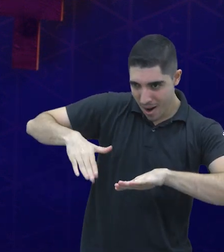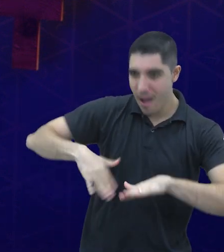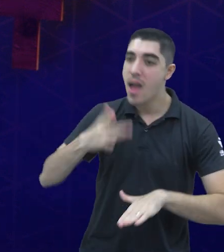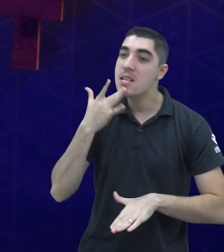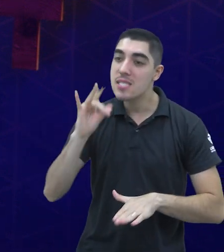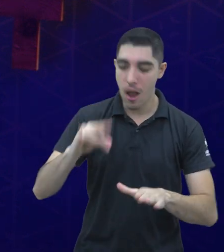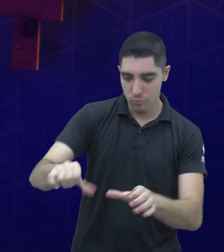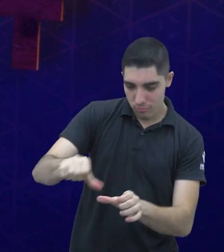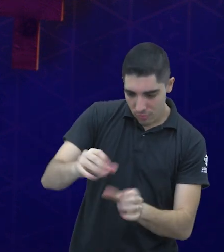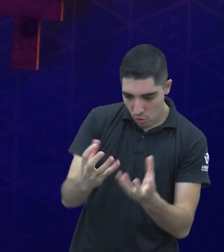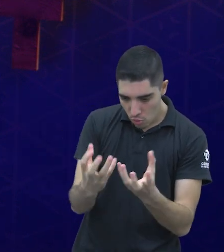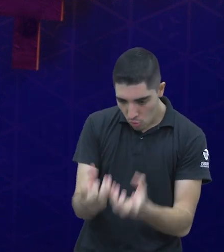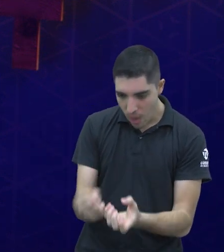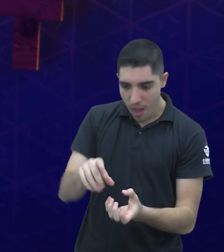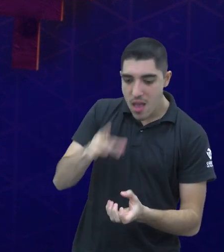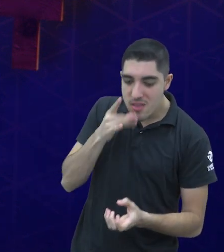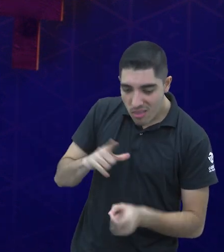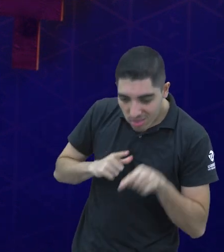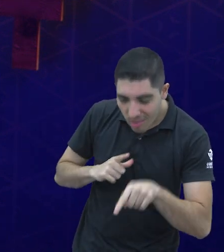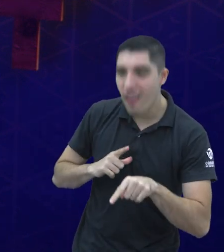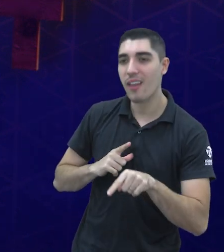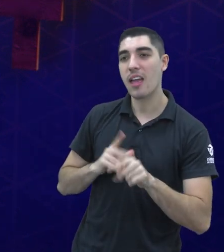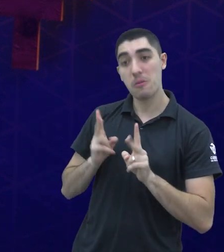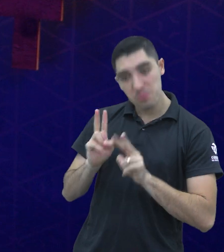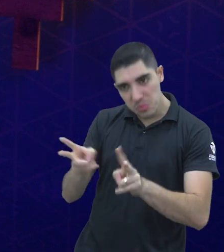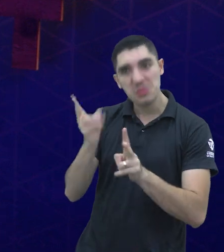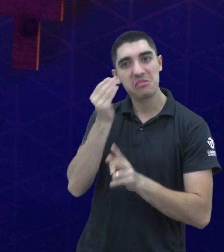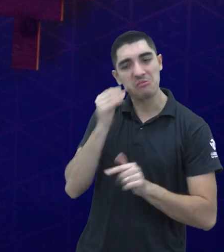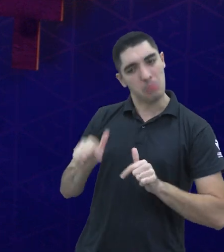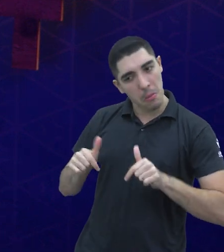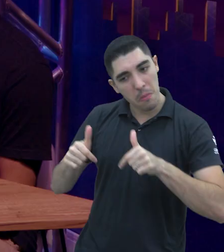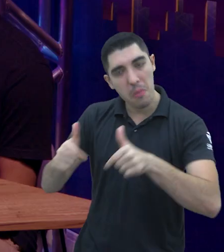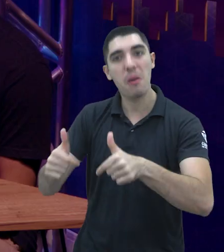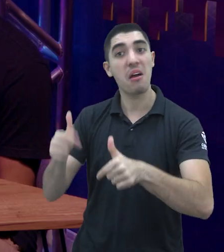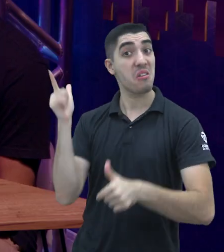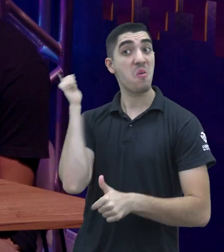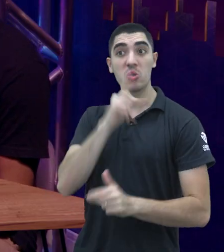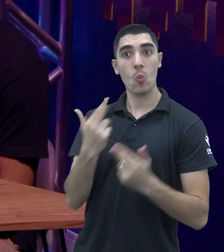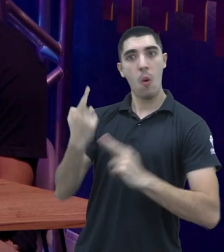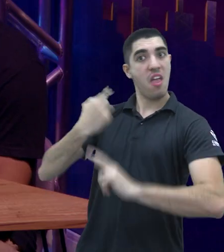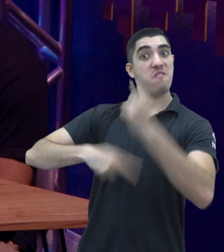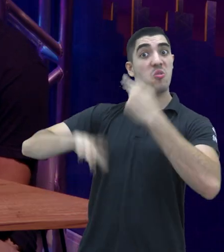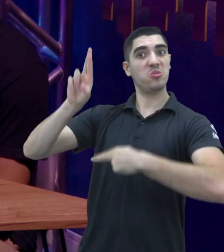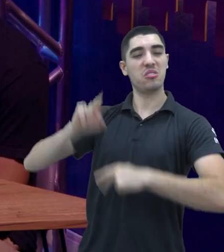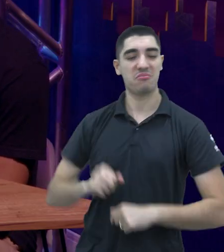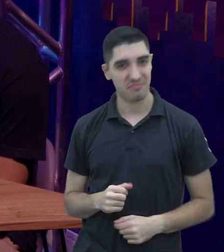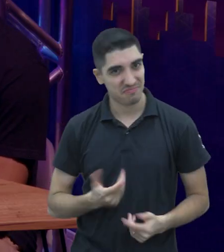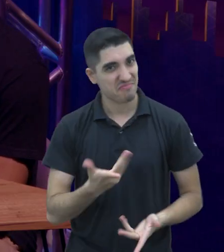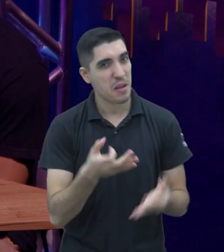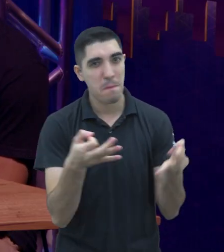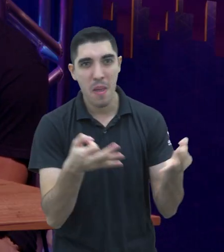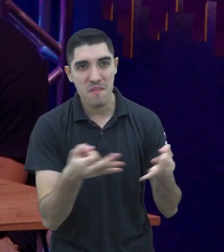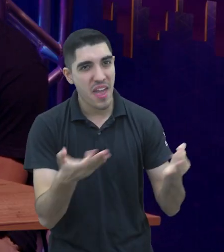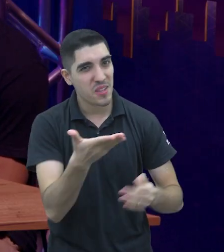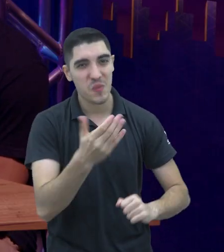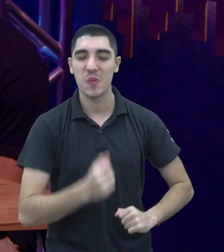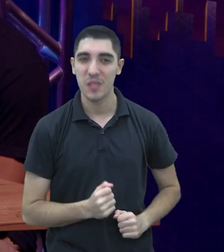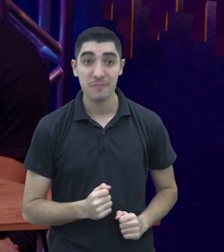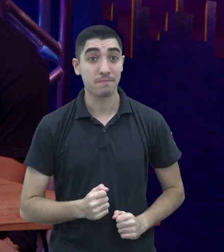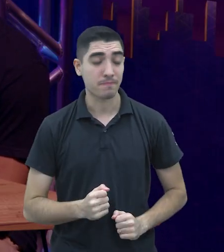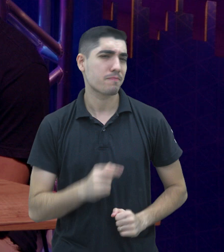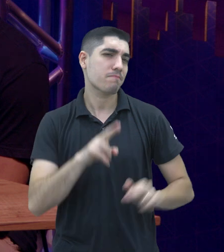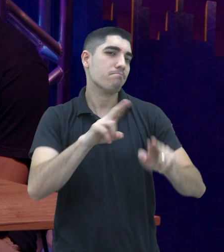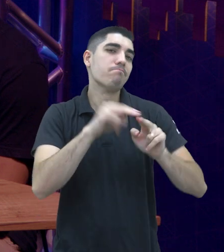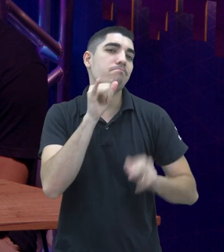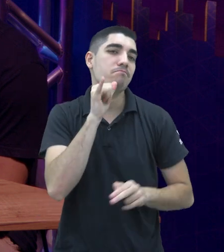a resultar na independência da Índia, sem violência. Perfeito. E porque, por exemplo, a gente não pode, né,